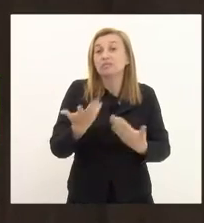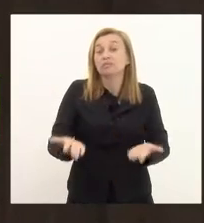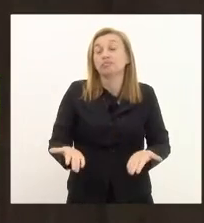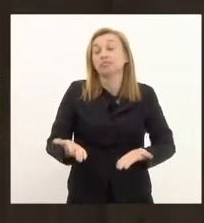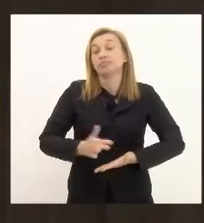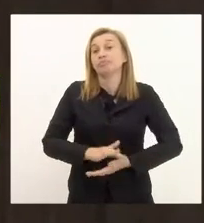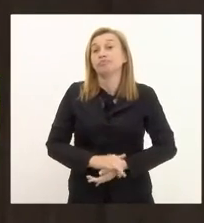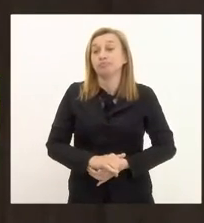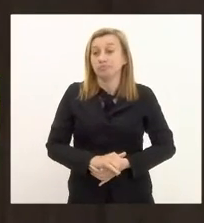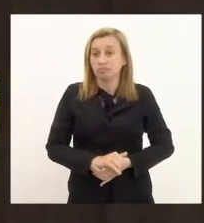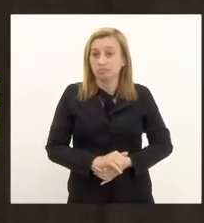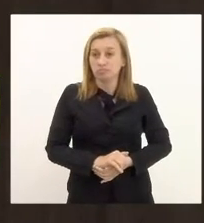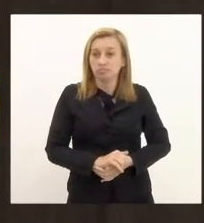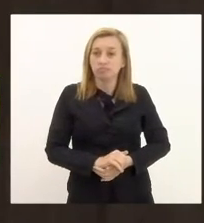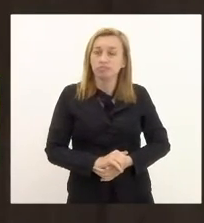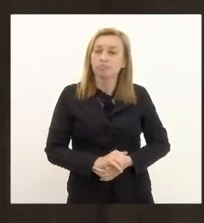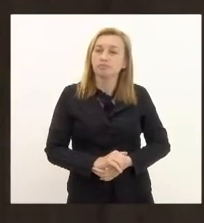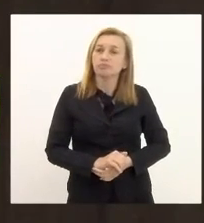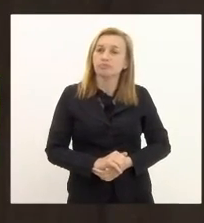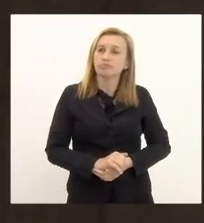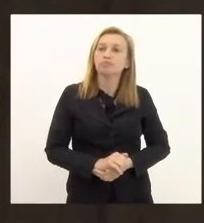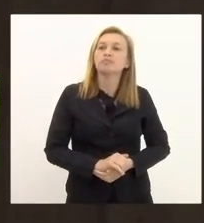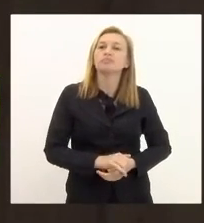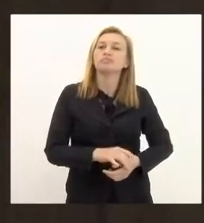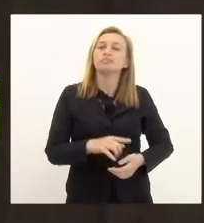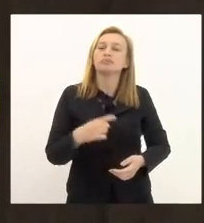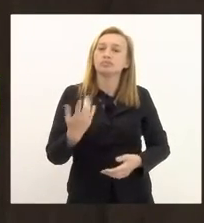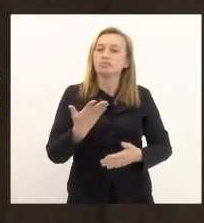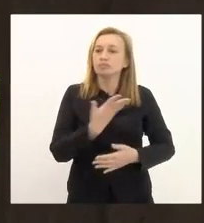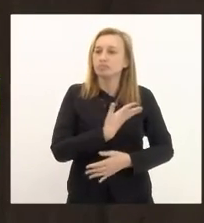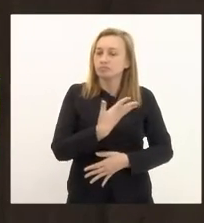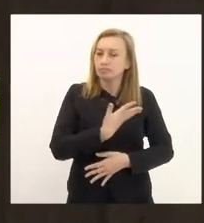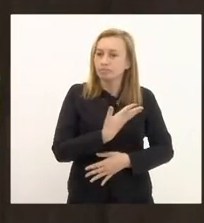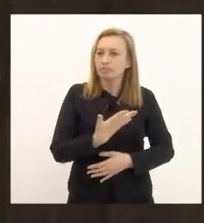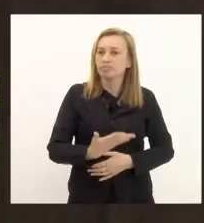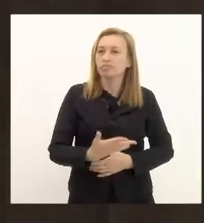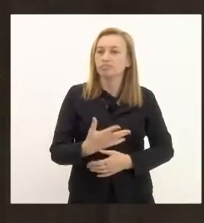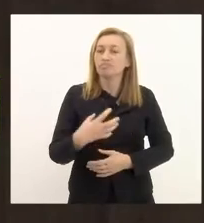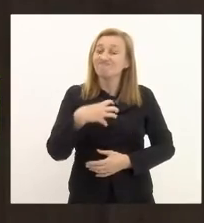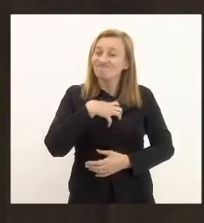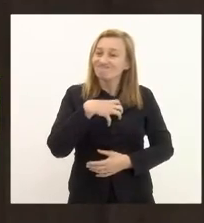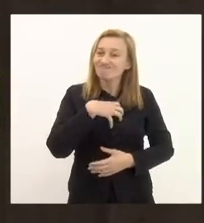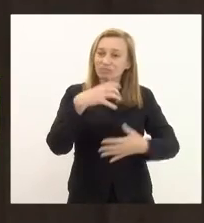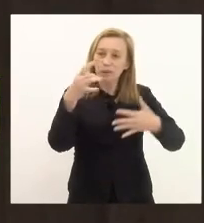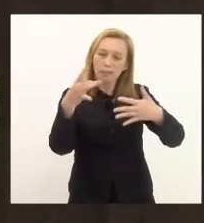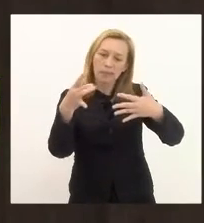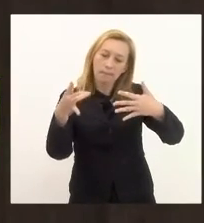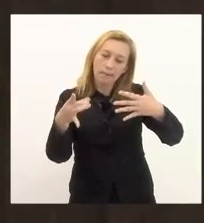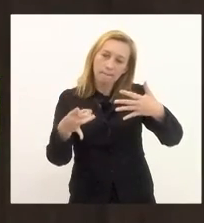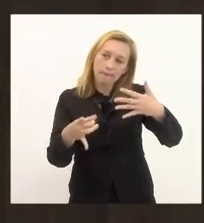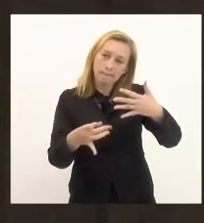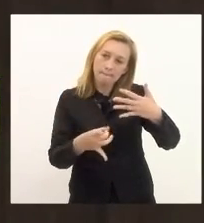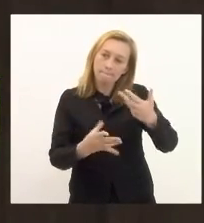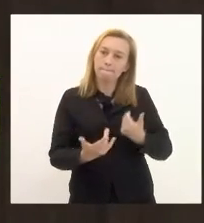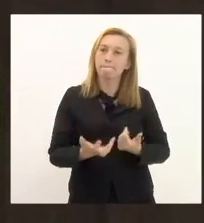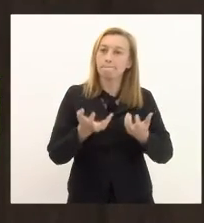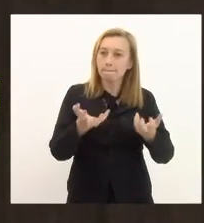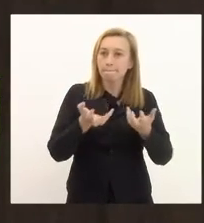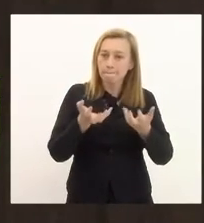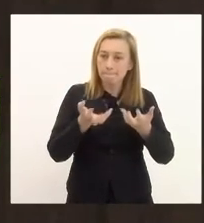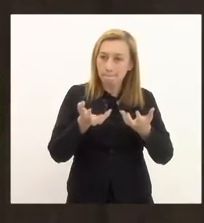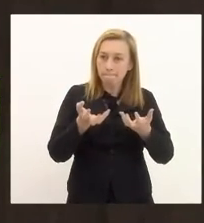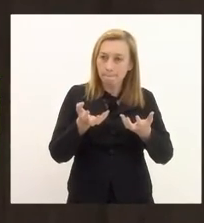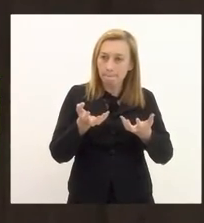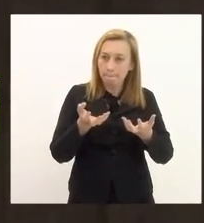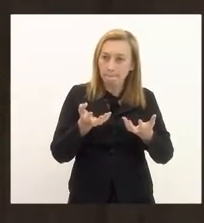a intervenções dos nossos conteúdos de categorias são os sentidos de ponto a o seguinte a gente quer